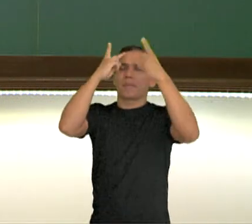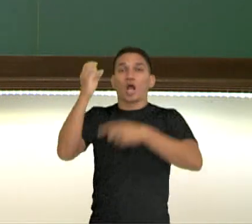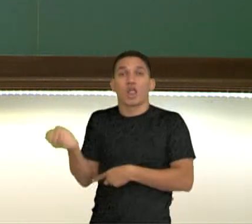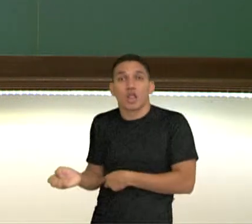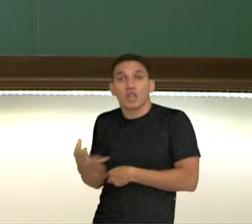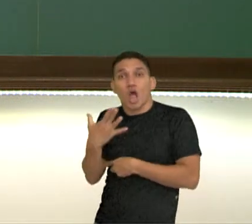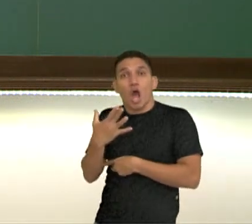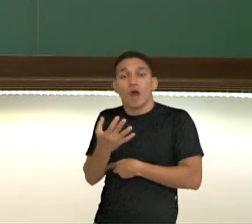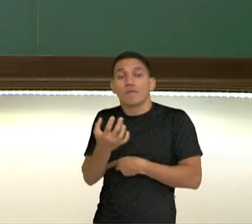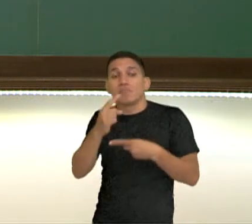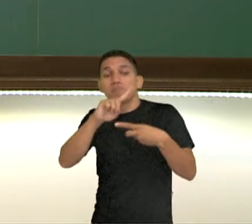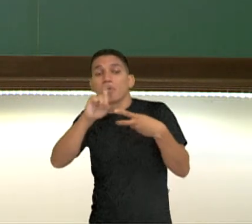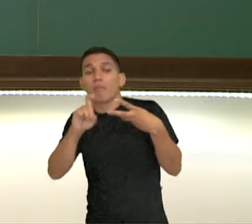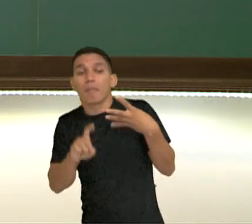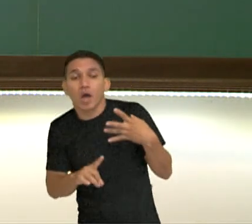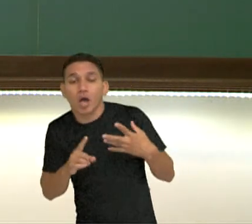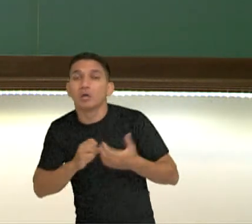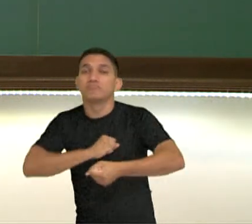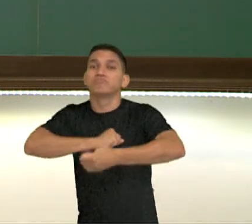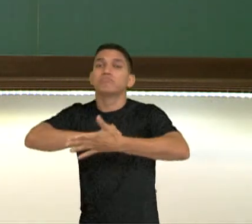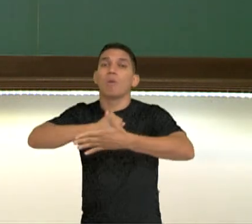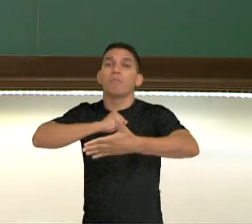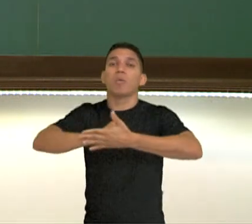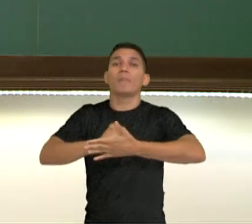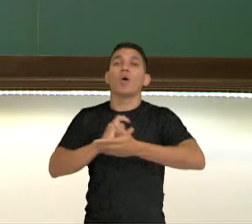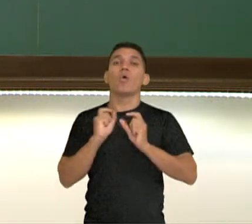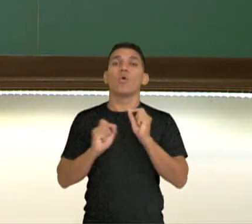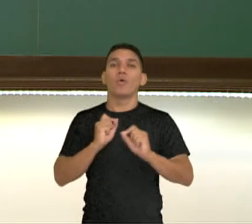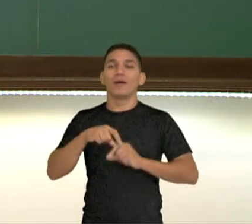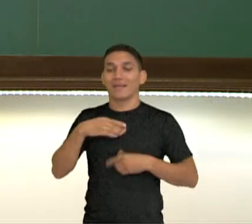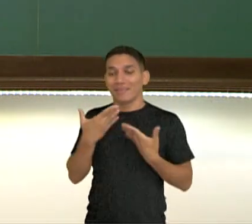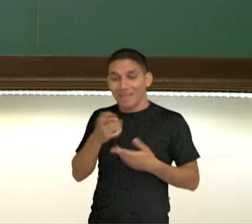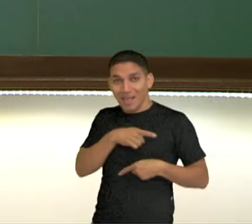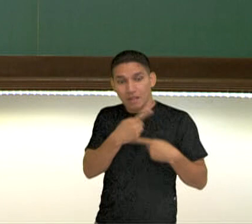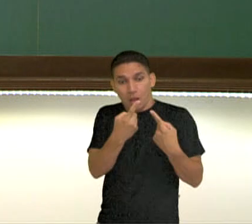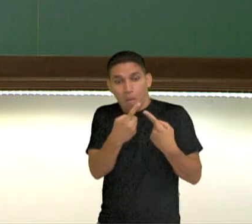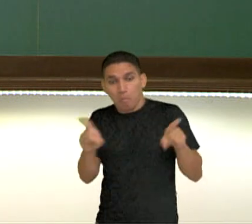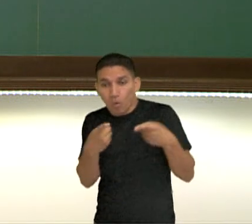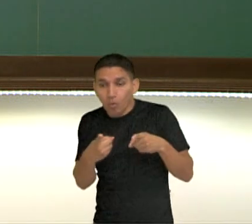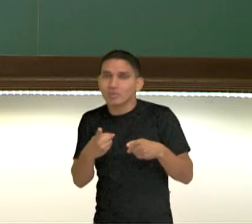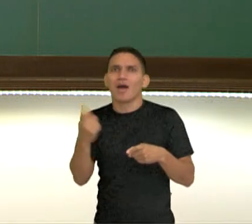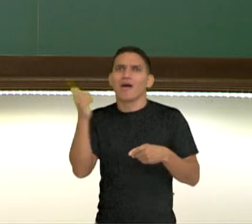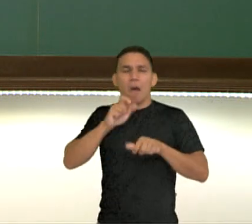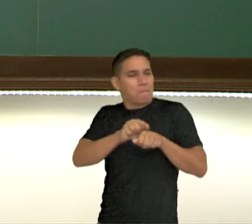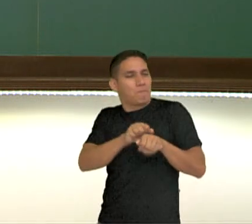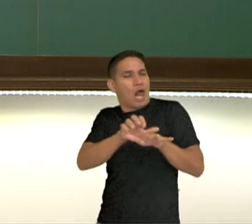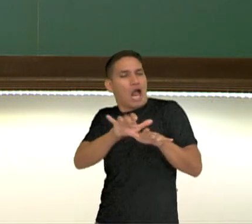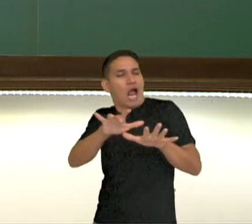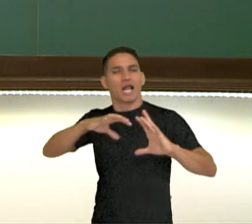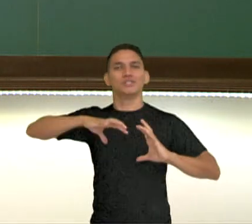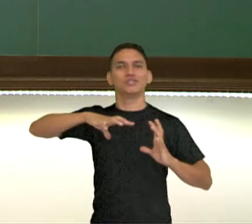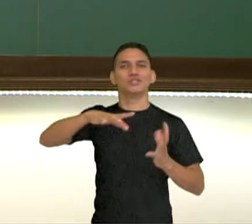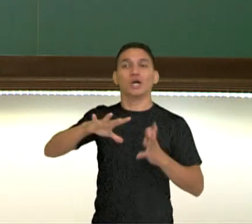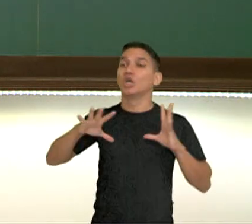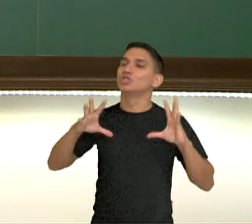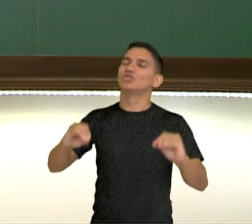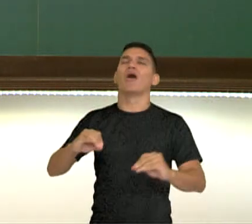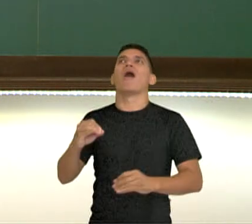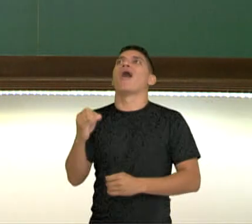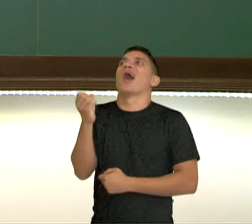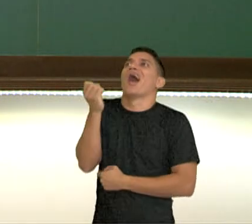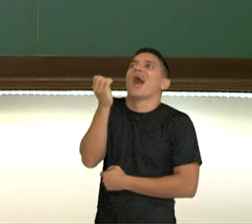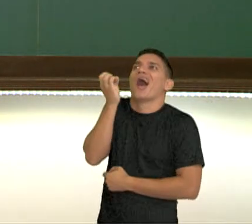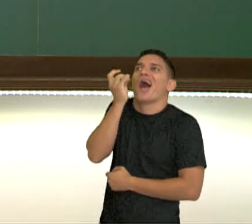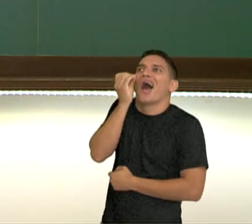músicas de sons e essa é esse essas músicas ganham o mundo elas Encantam a todos que eu vi não tem